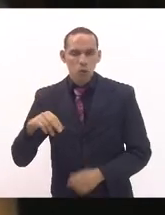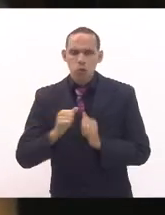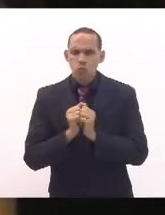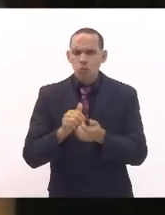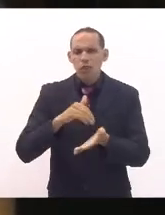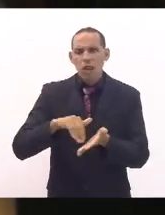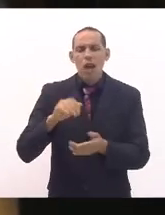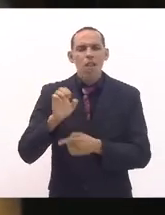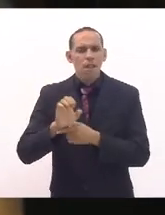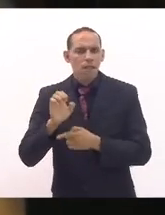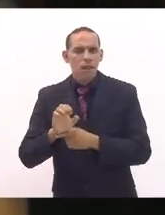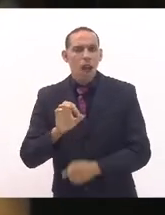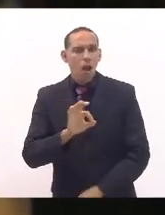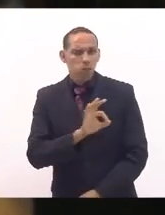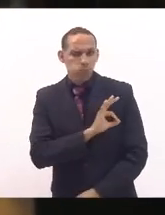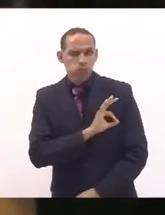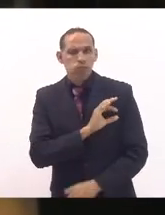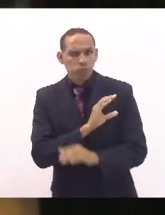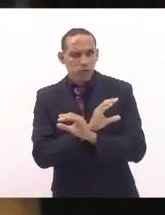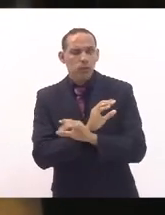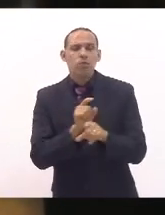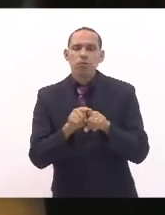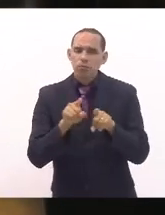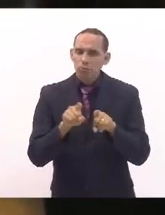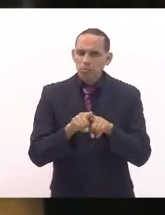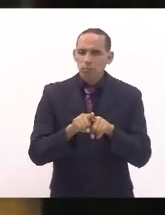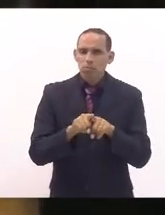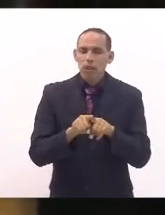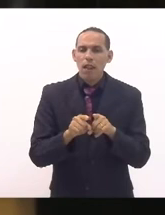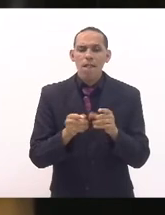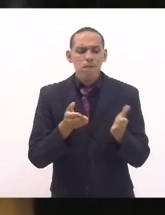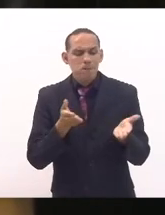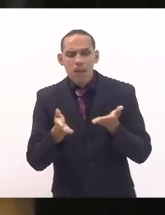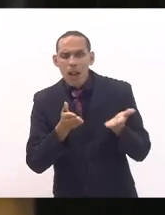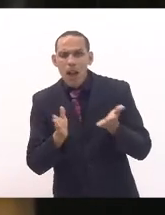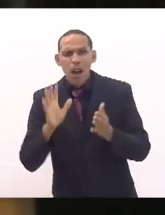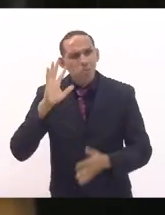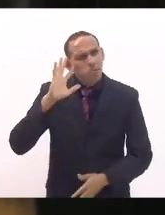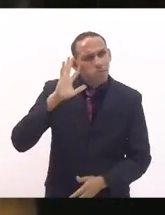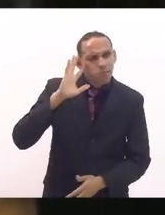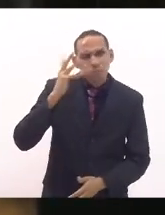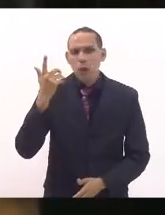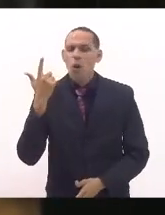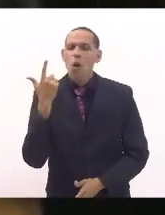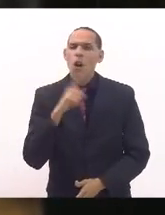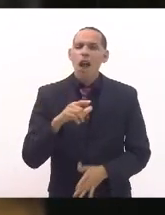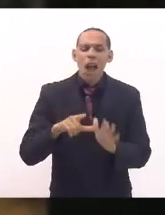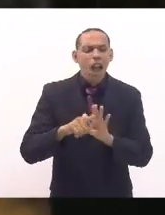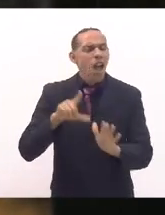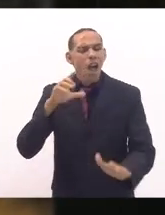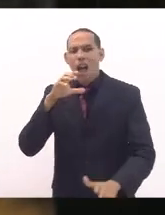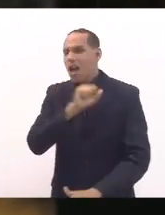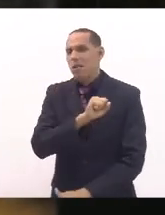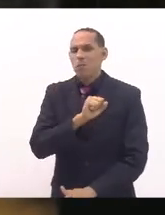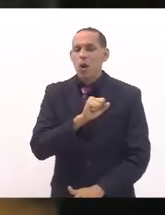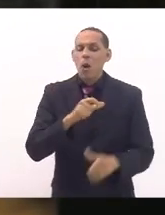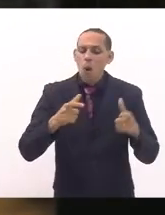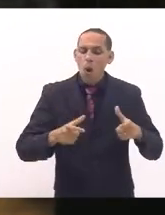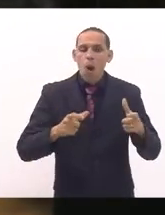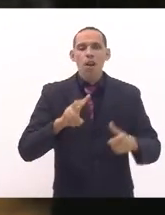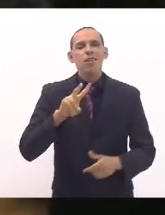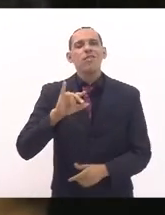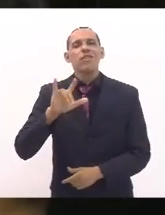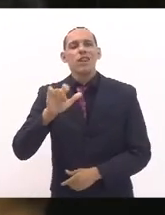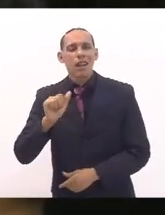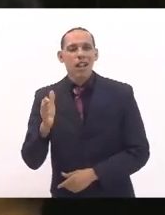de Estado de Polícia Civil, a solução, o quanto antes, desse problema já instalado na Vila do